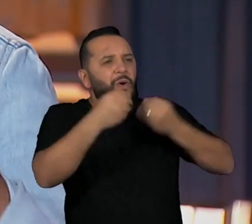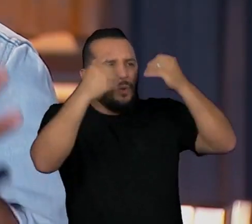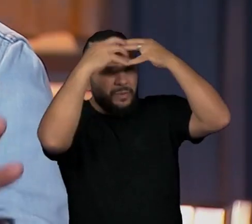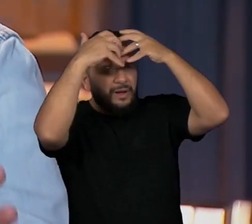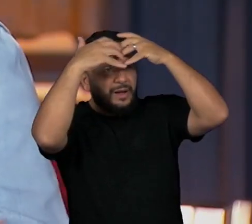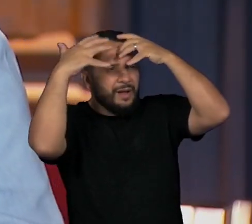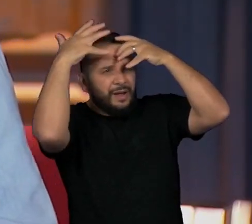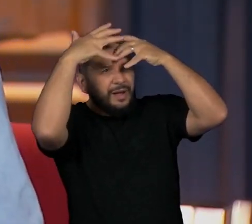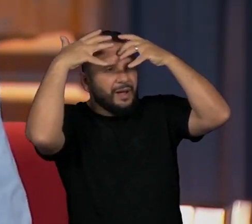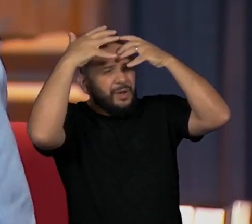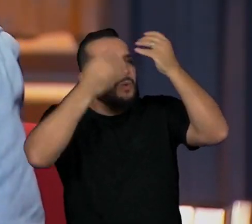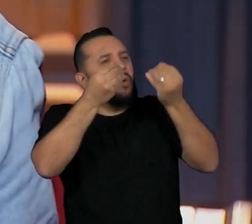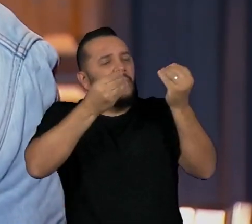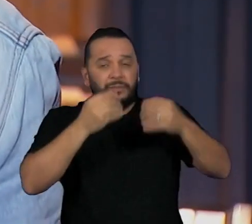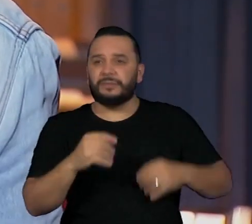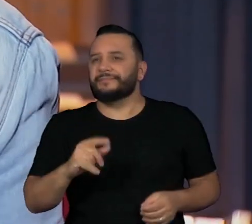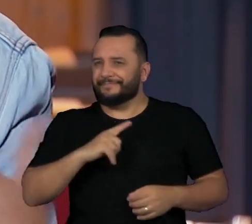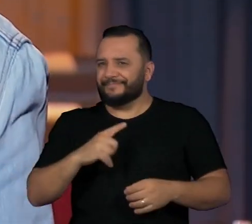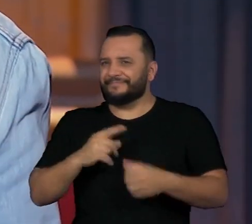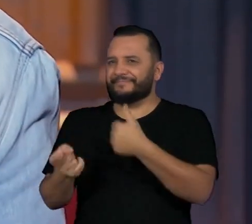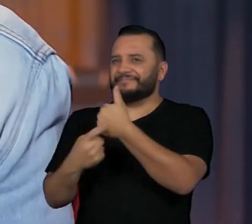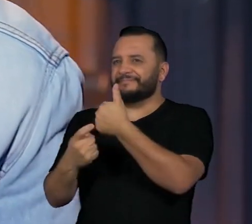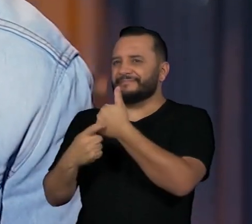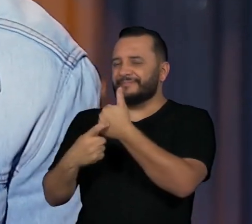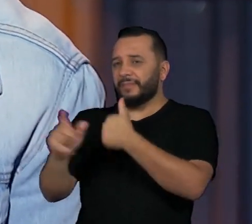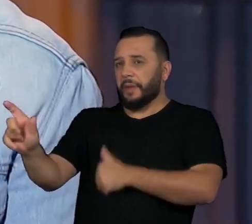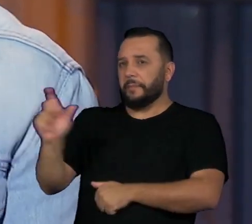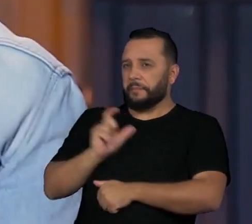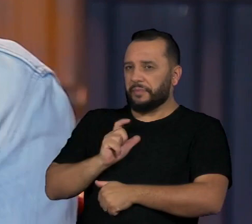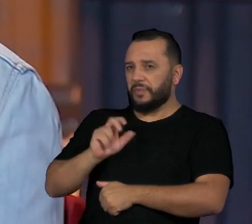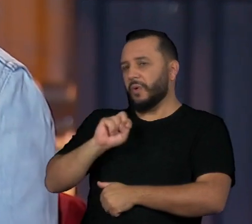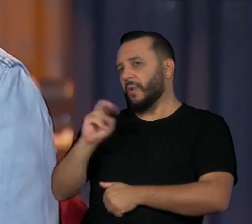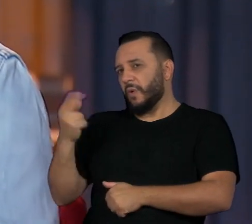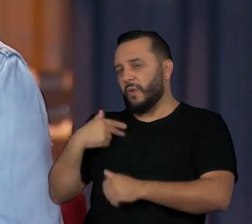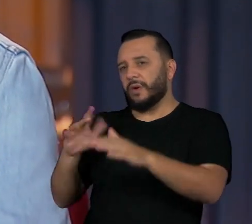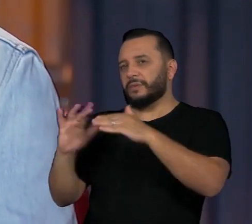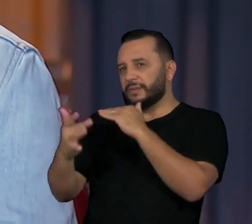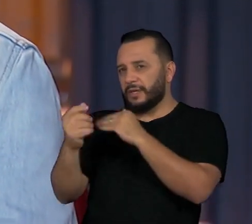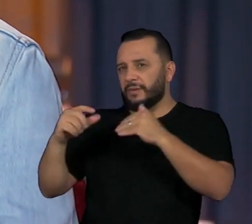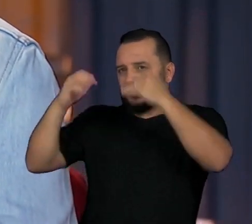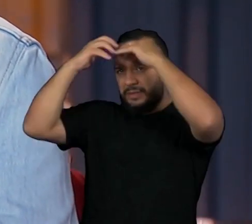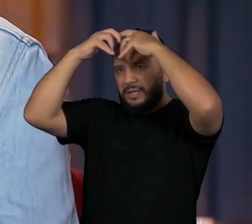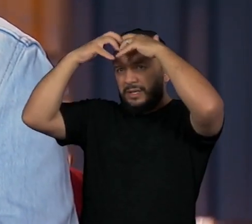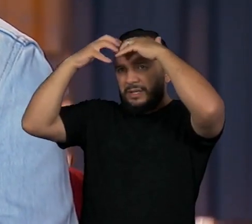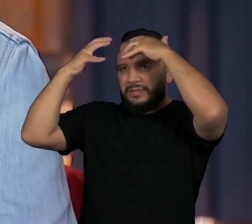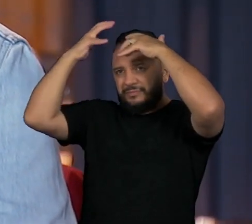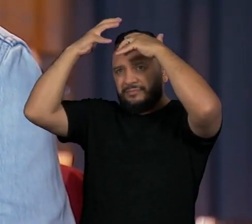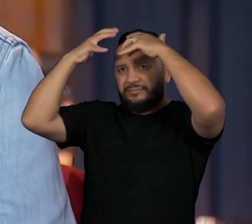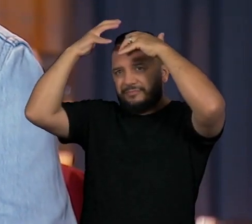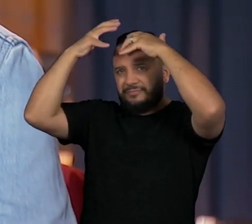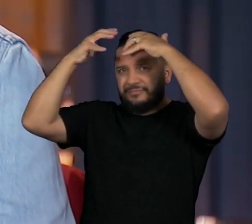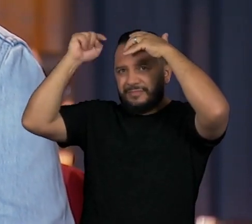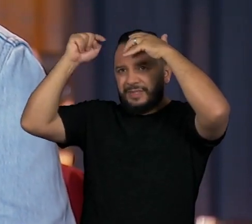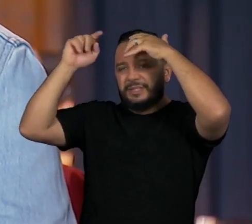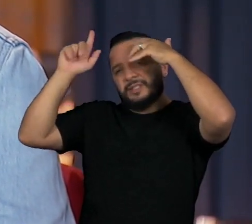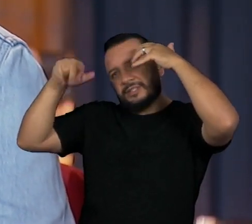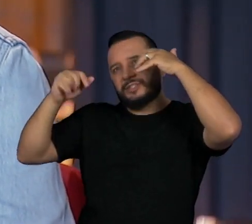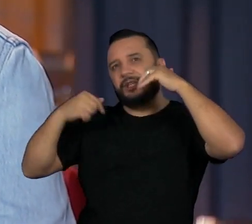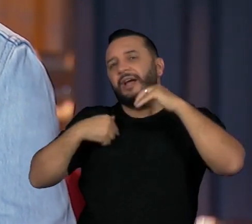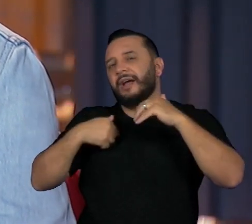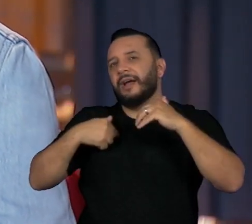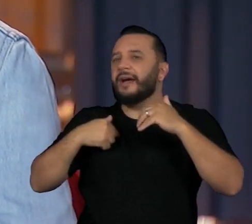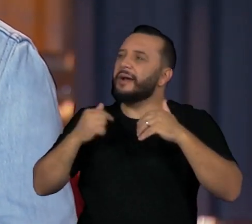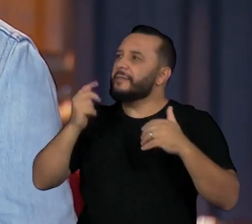recebe algum tipo de recompensa, um like verbal ou eletrônico, a gente está, em última instância, modulando um sistema de recompensa e